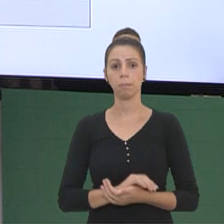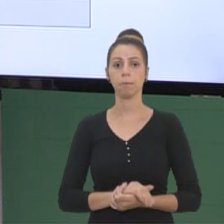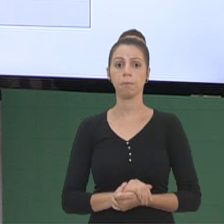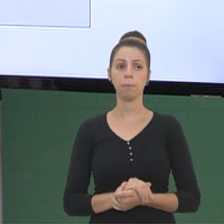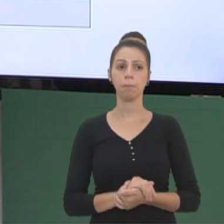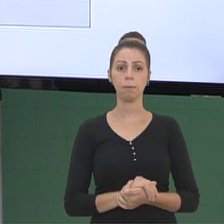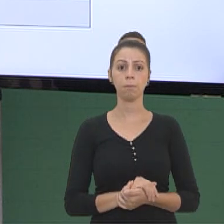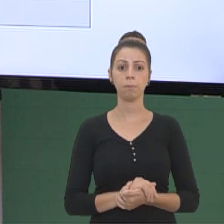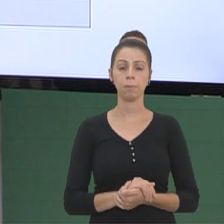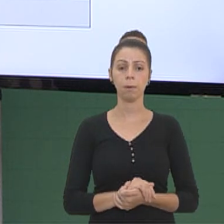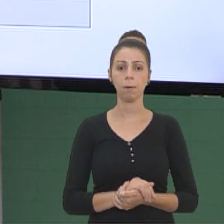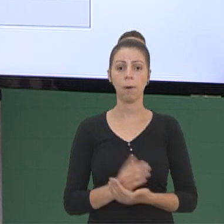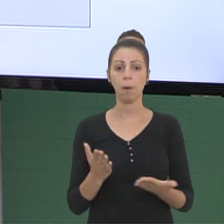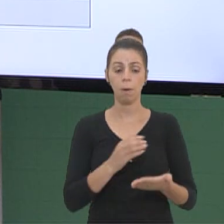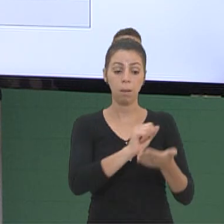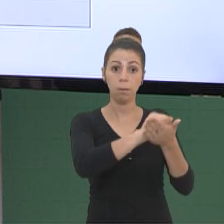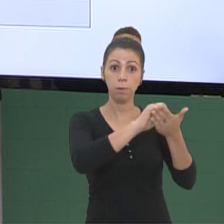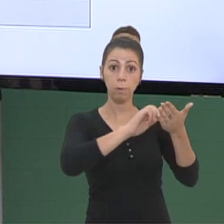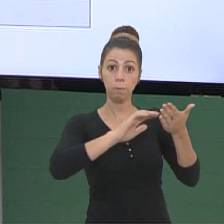Atividade.